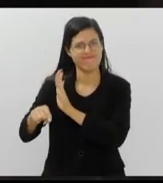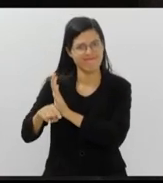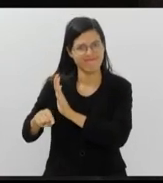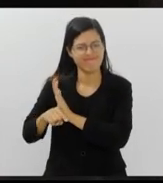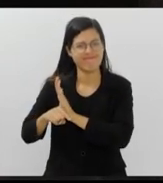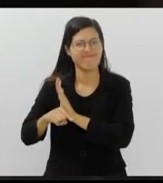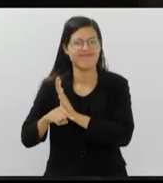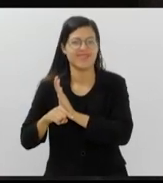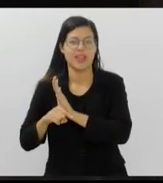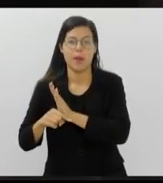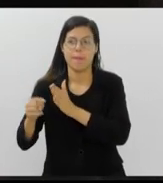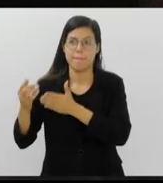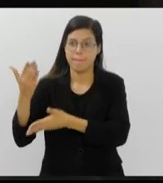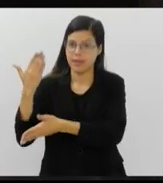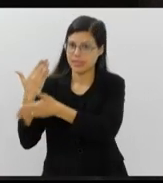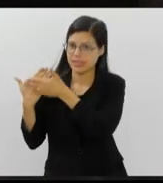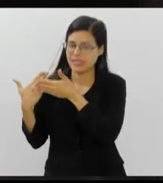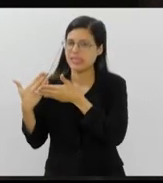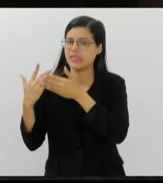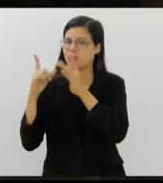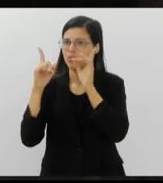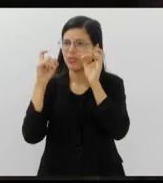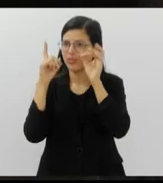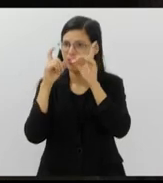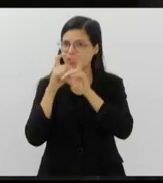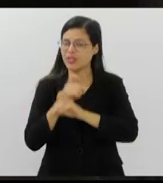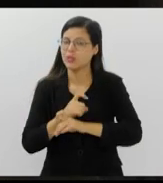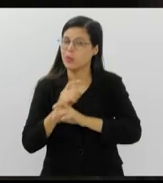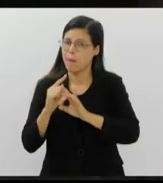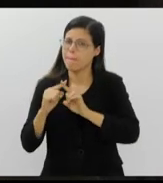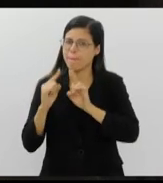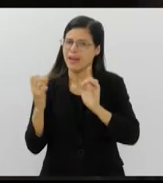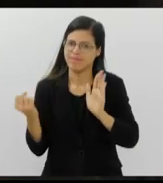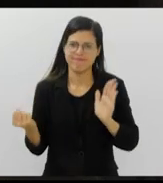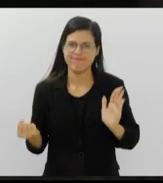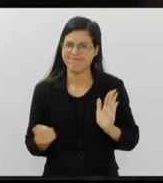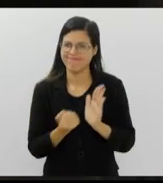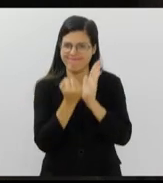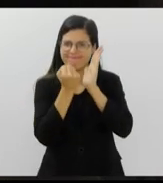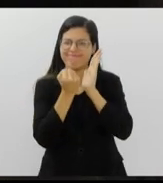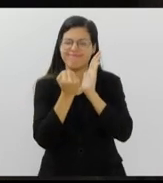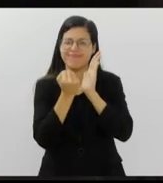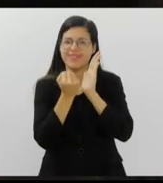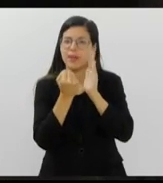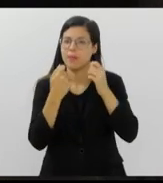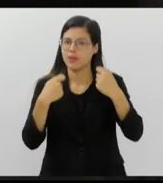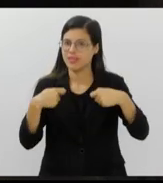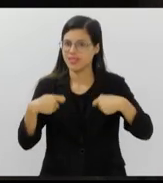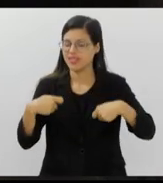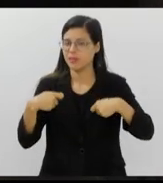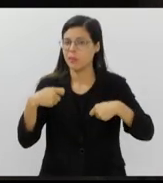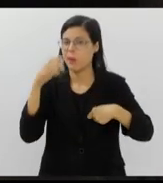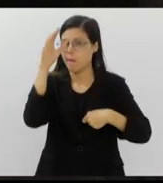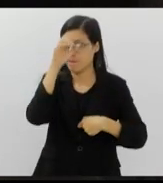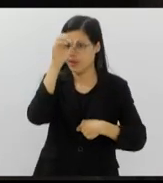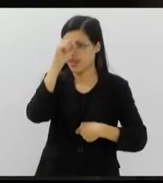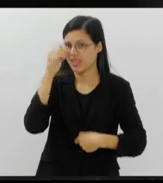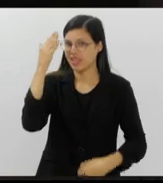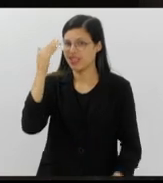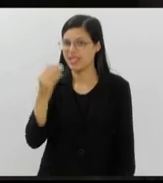passado foi duro, mas deixou o seu legado. Saber viver é a